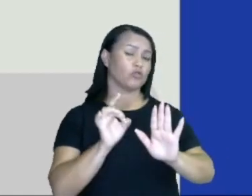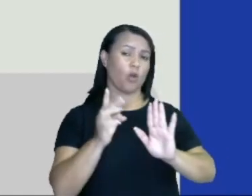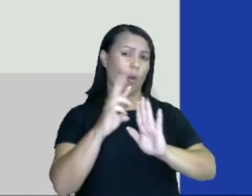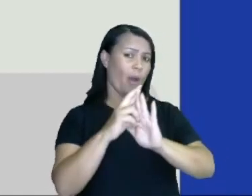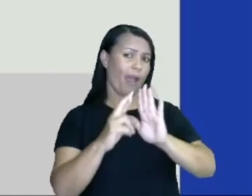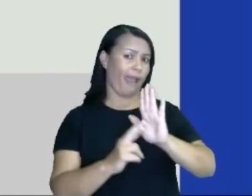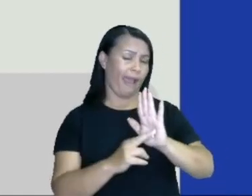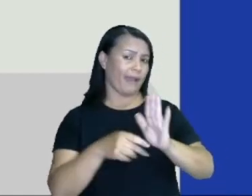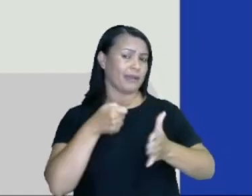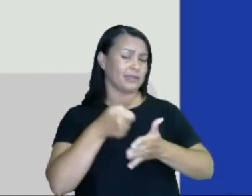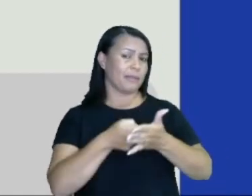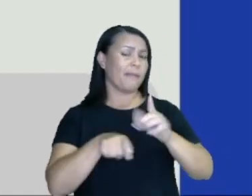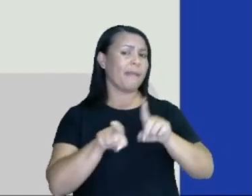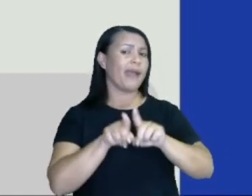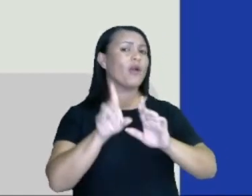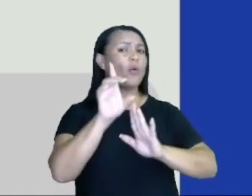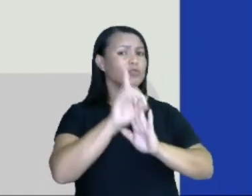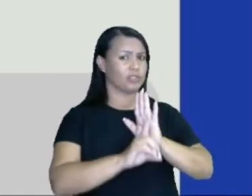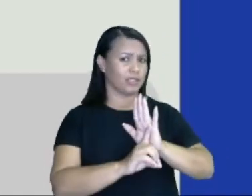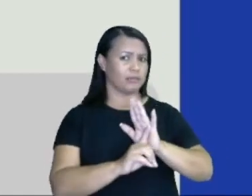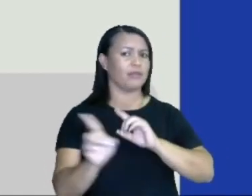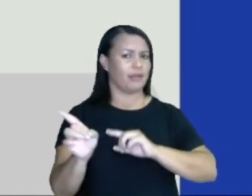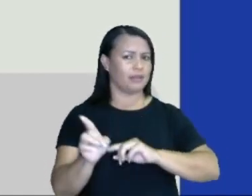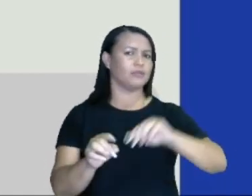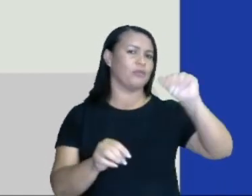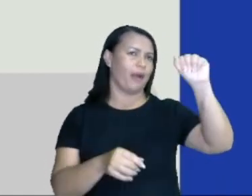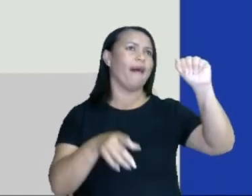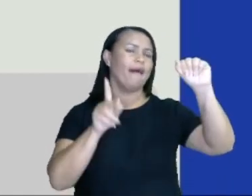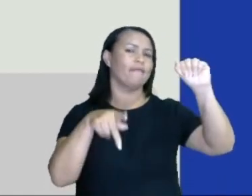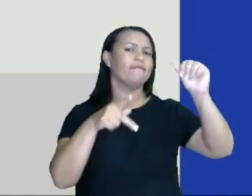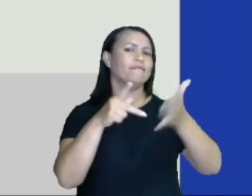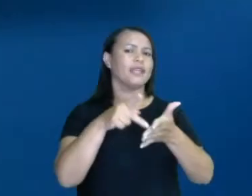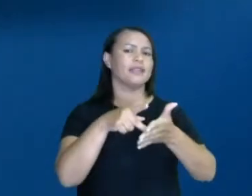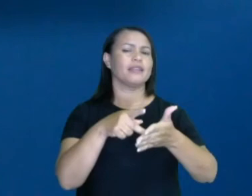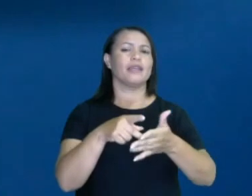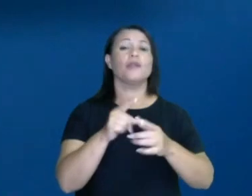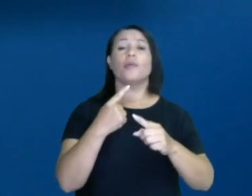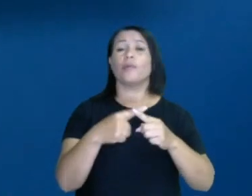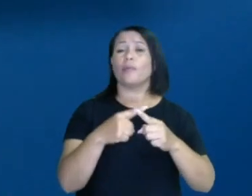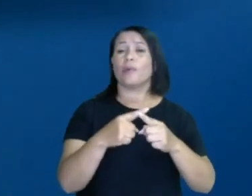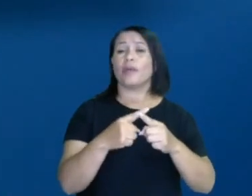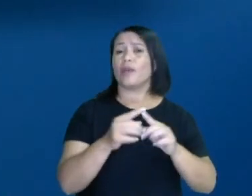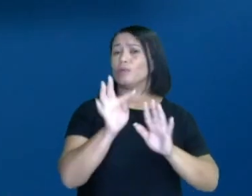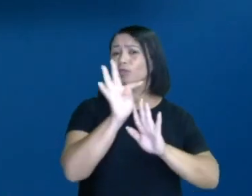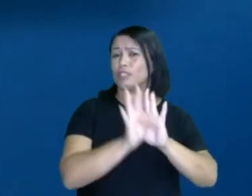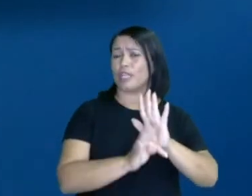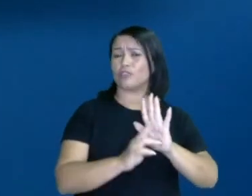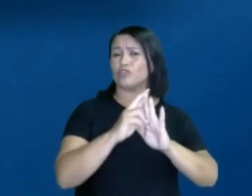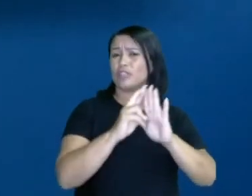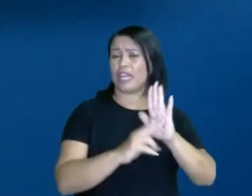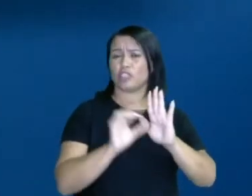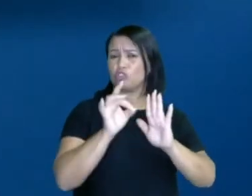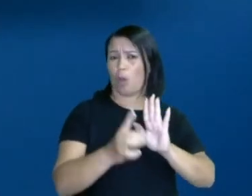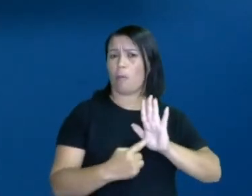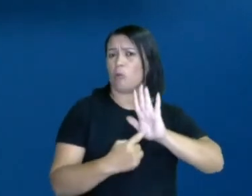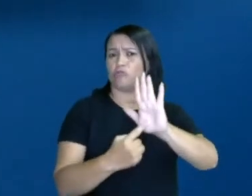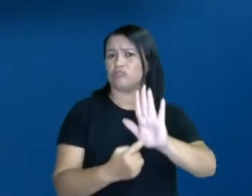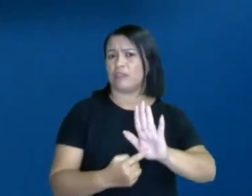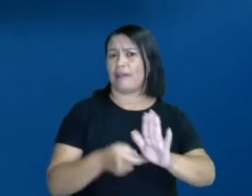regras e normas, como também direitos. Verdadeiro, tá? Os textos normativos, eles não são voltados apenas a apresentar